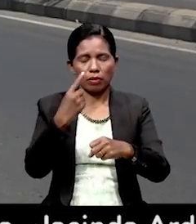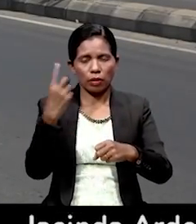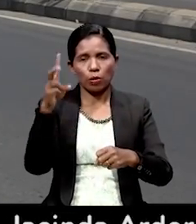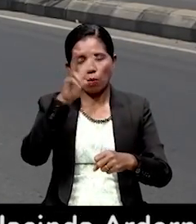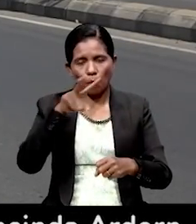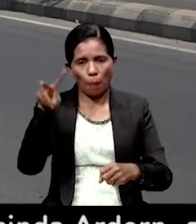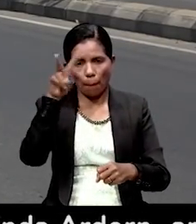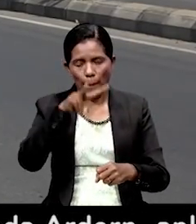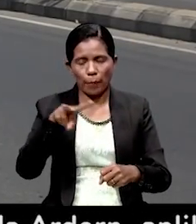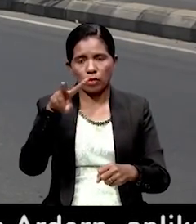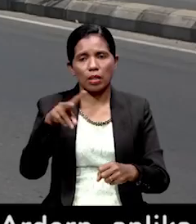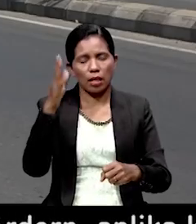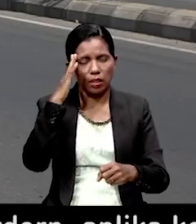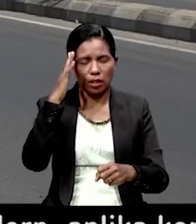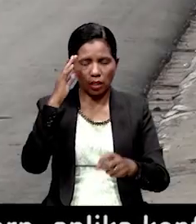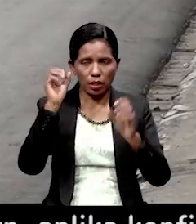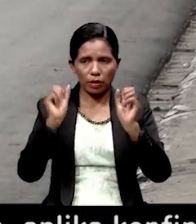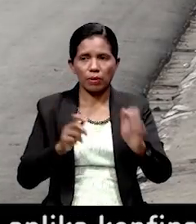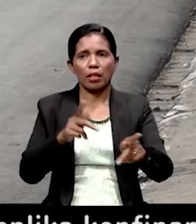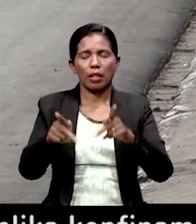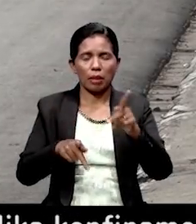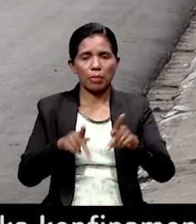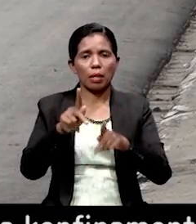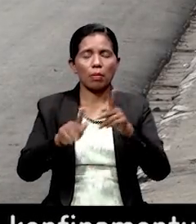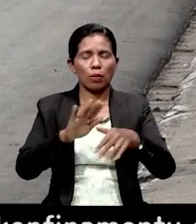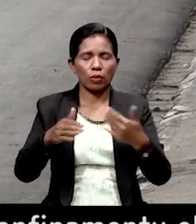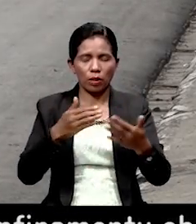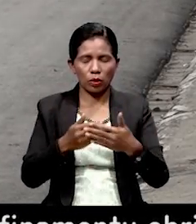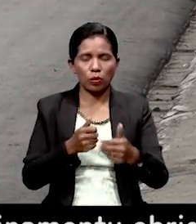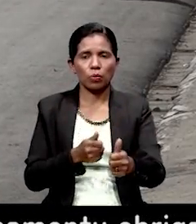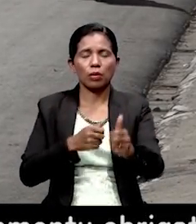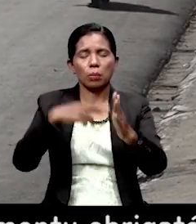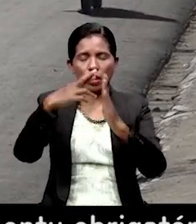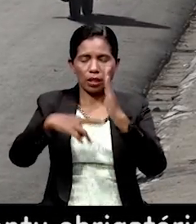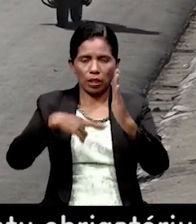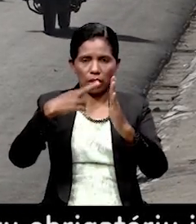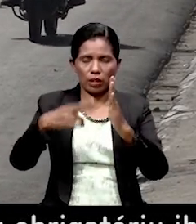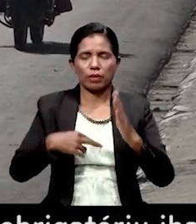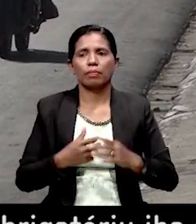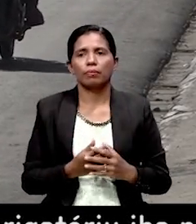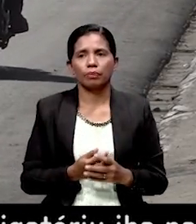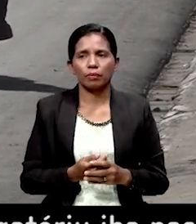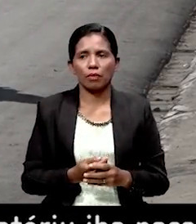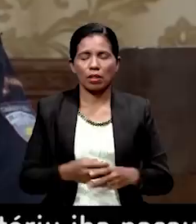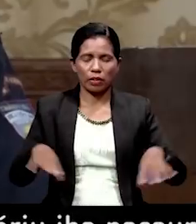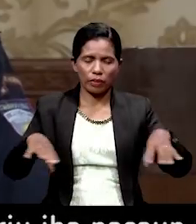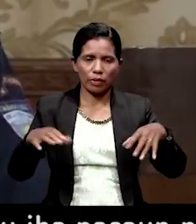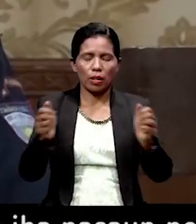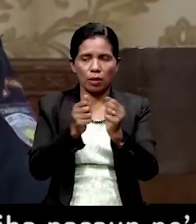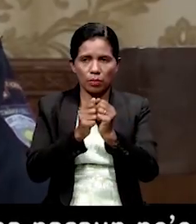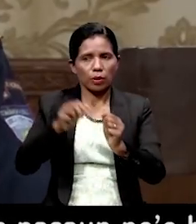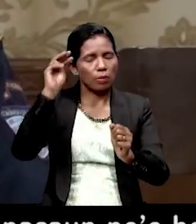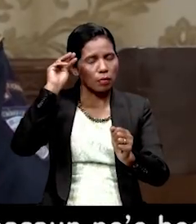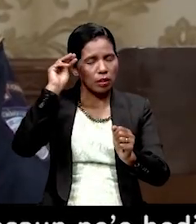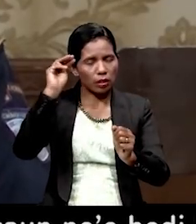ho di garante katak passageiro sira cumpre na fatin condição nebe fosai ona coopera ha mutu ho fila fala Ministério do Transporte